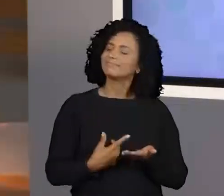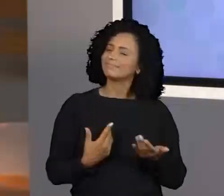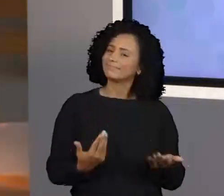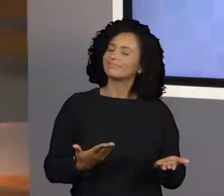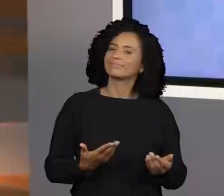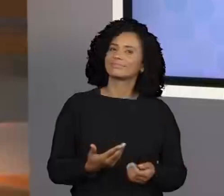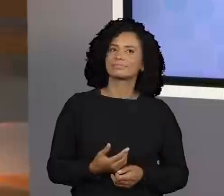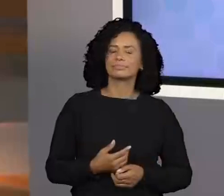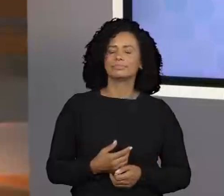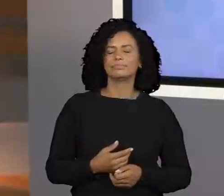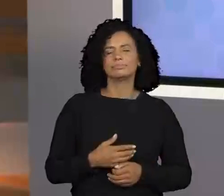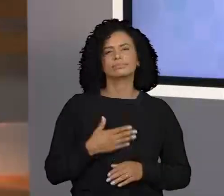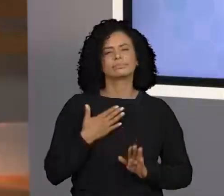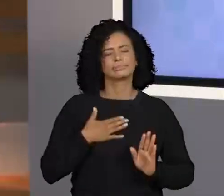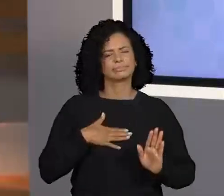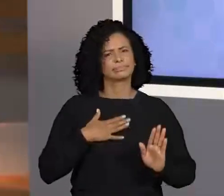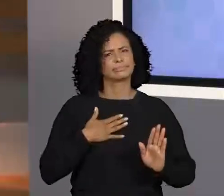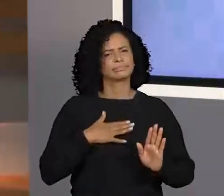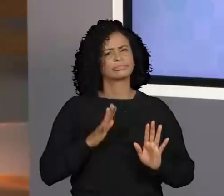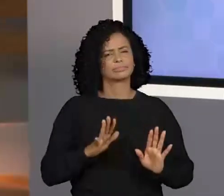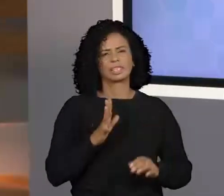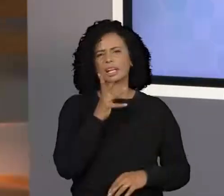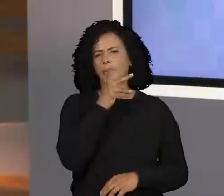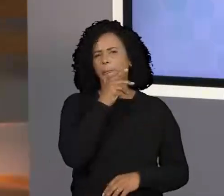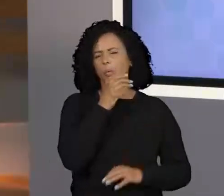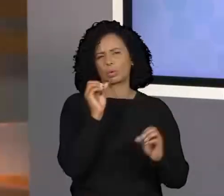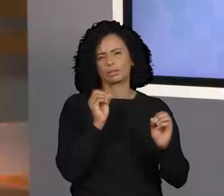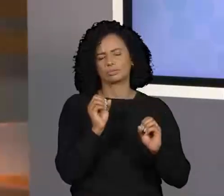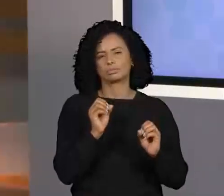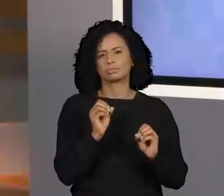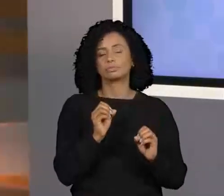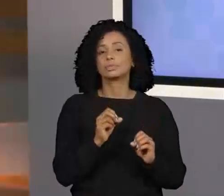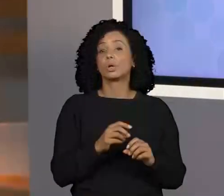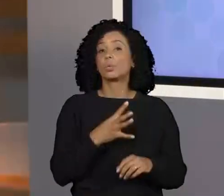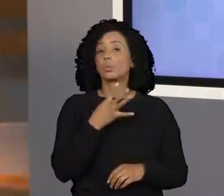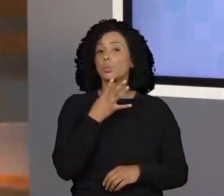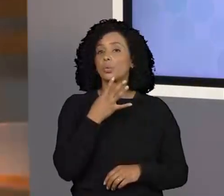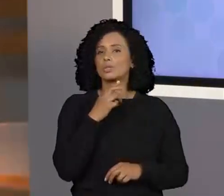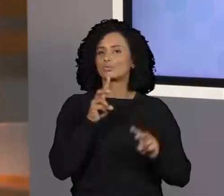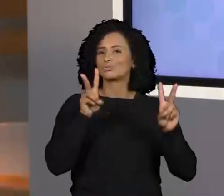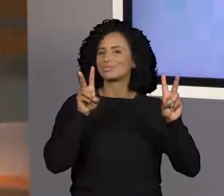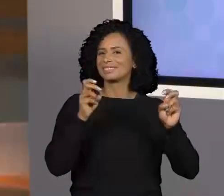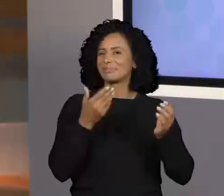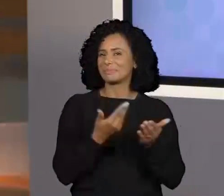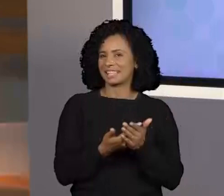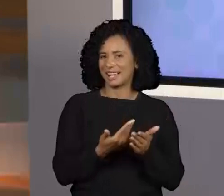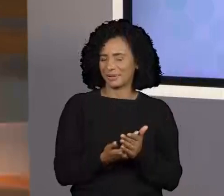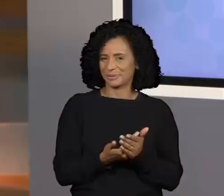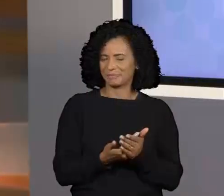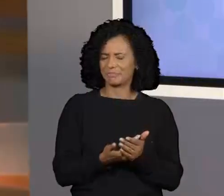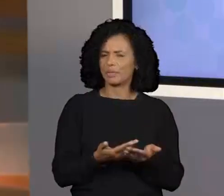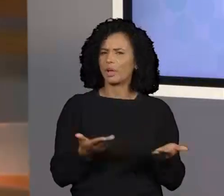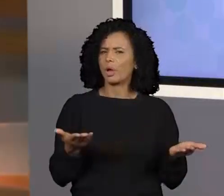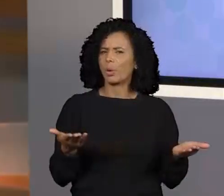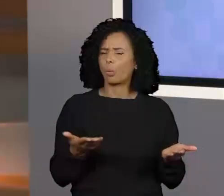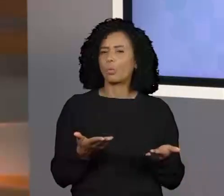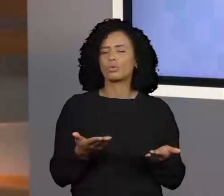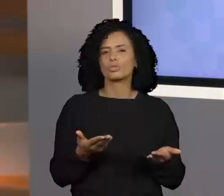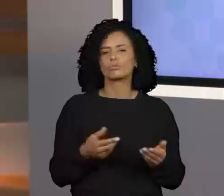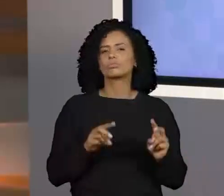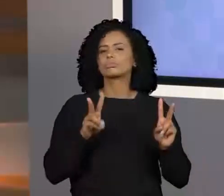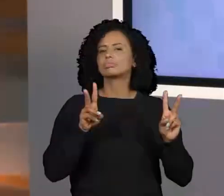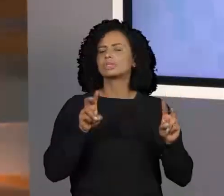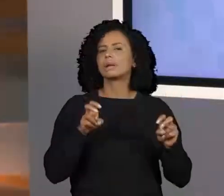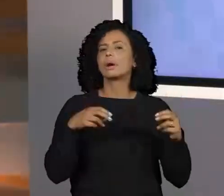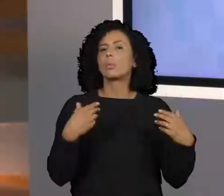muita demora, vamos falar sobre qual é o tema da aula de hoje? Vamos pensar em que tema, qual é o título da aula, o que